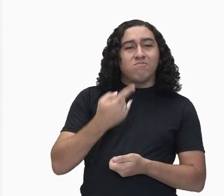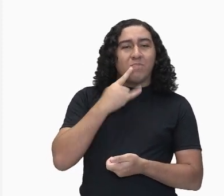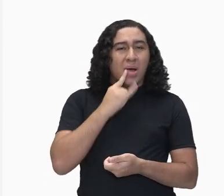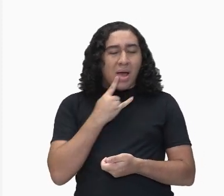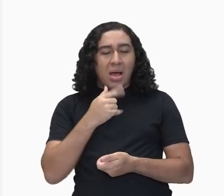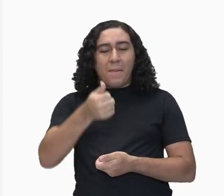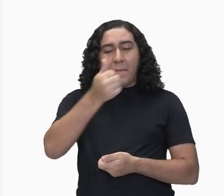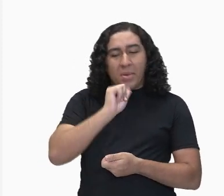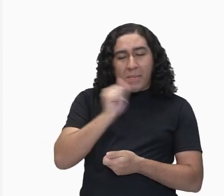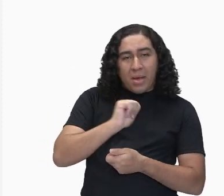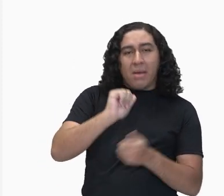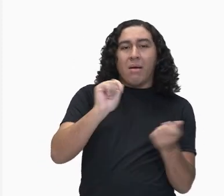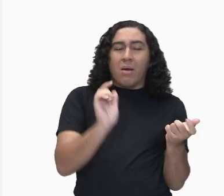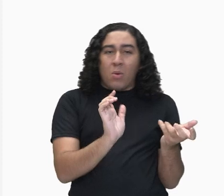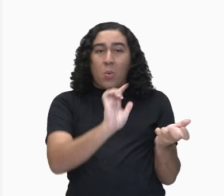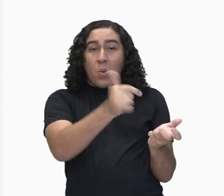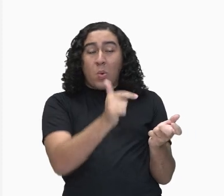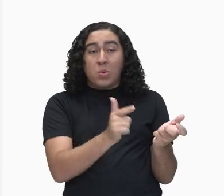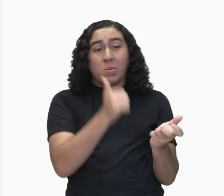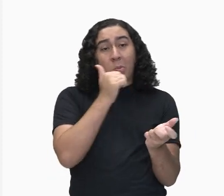com outras mulheres.